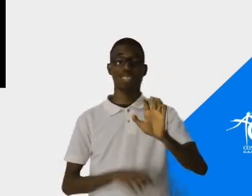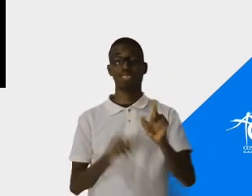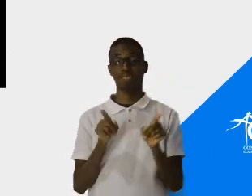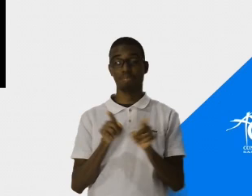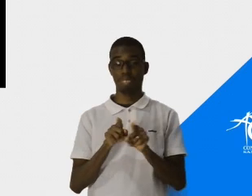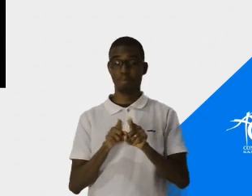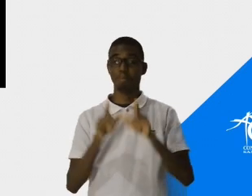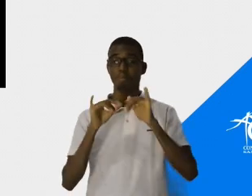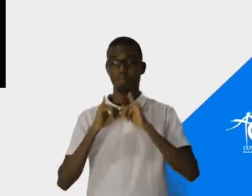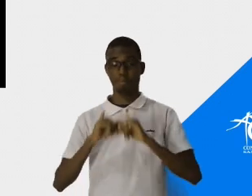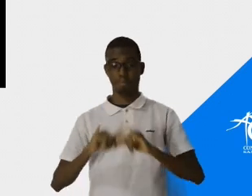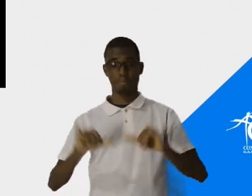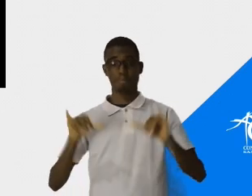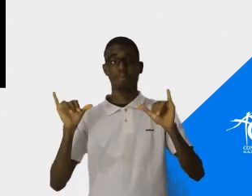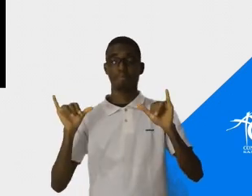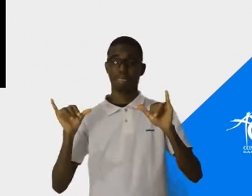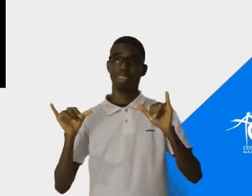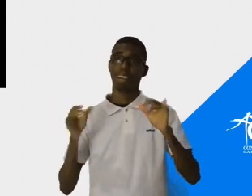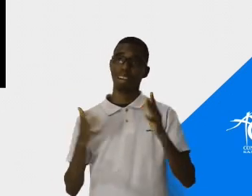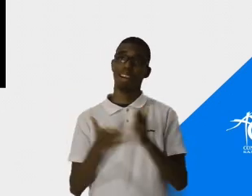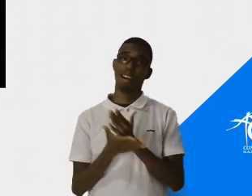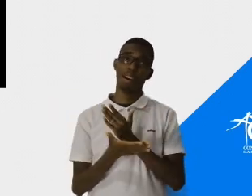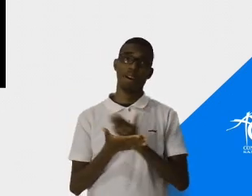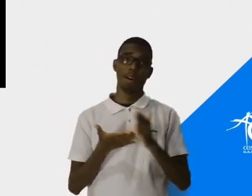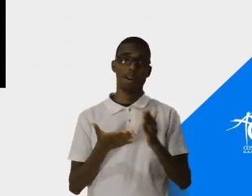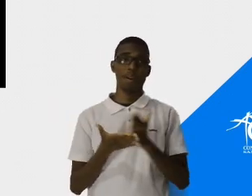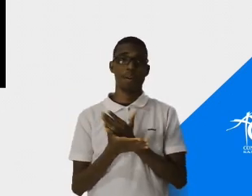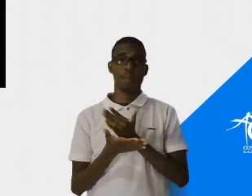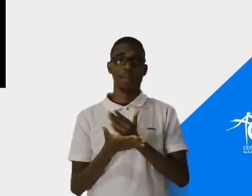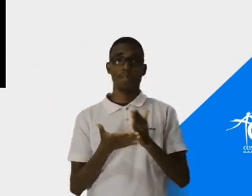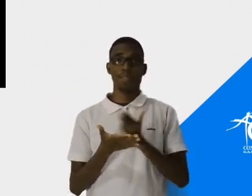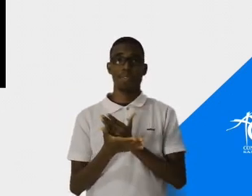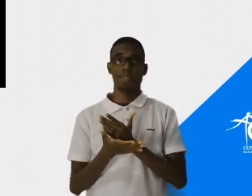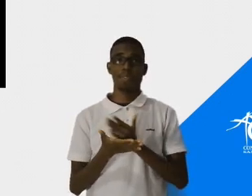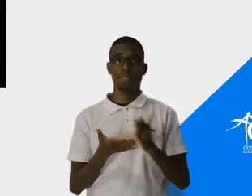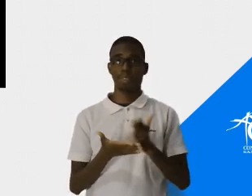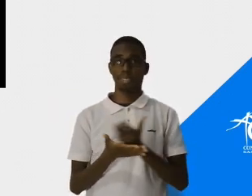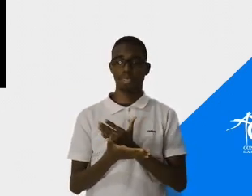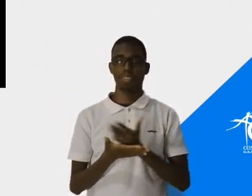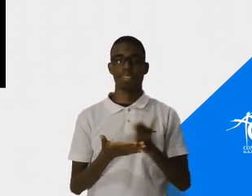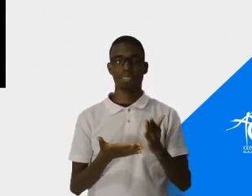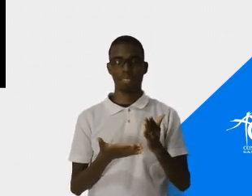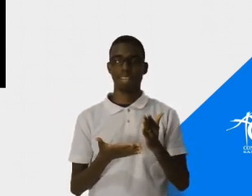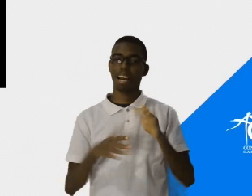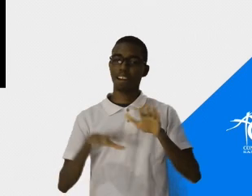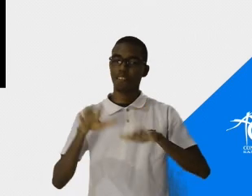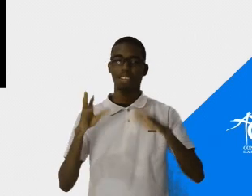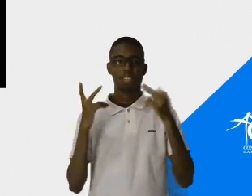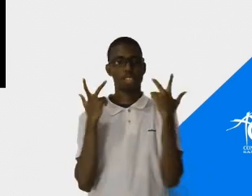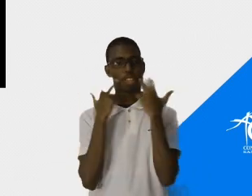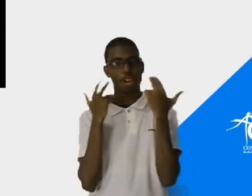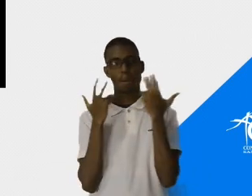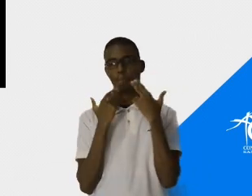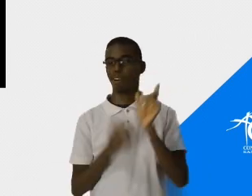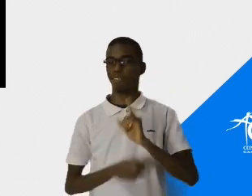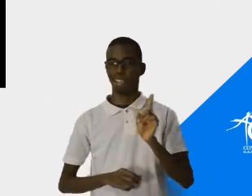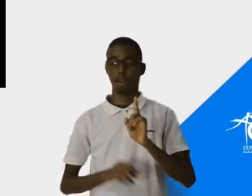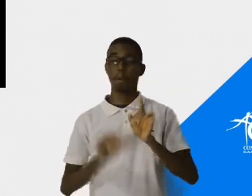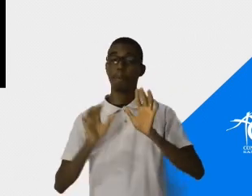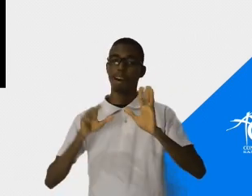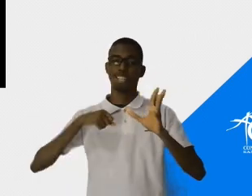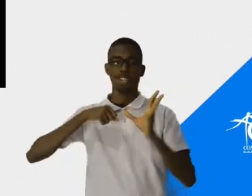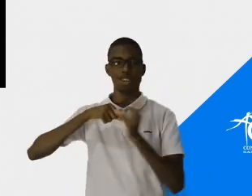para alguns algo que não é muito corriqueiro, mas conhecimento nunca é demais e a gente